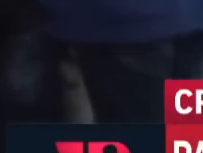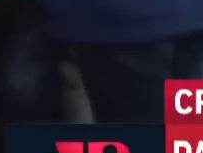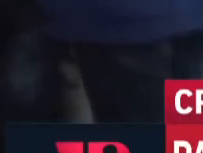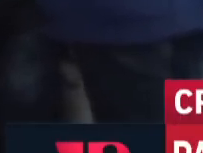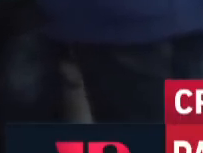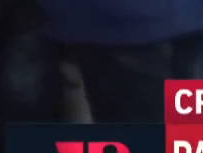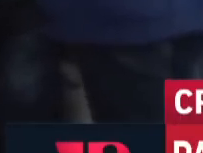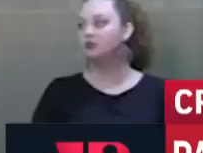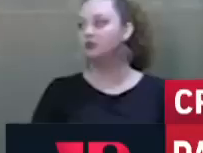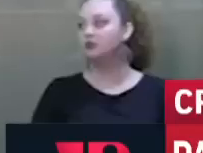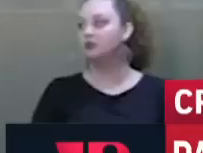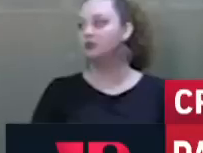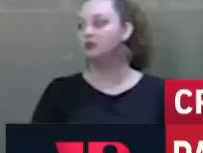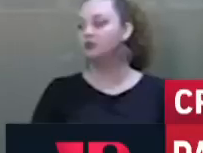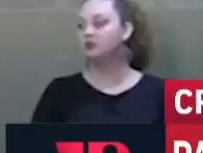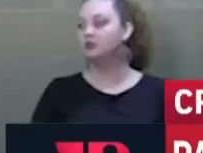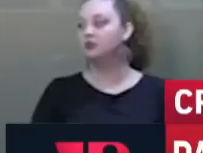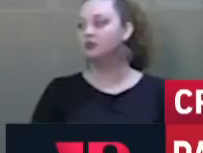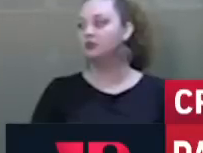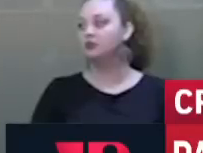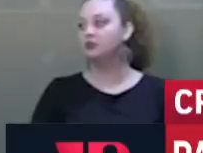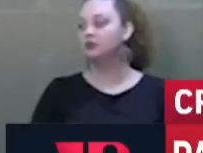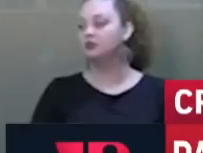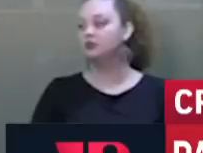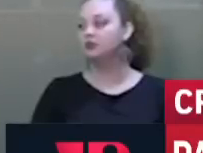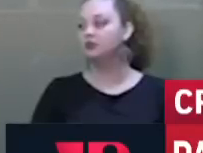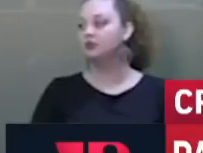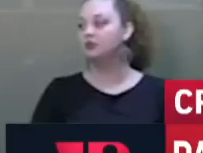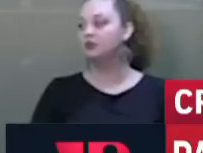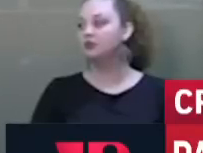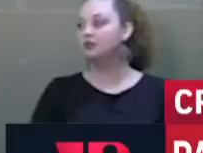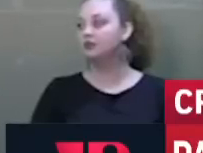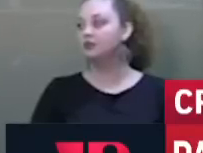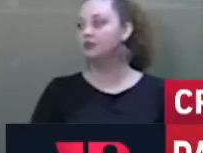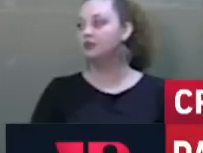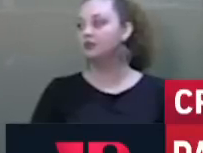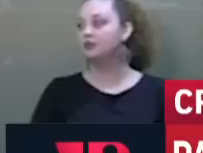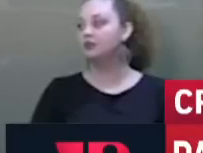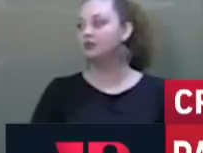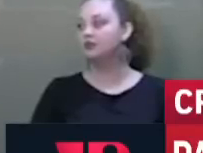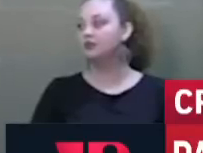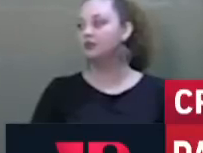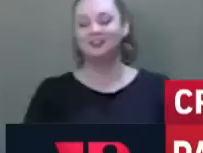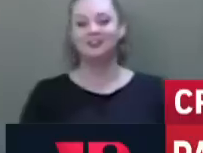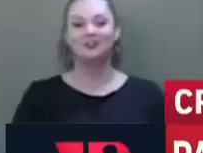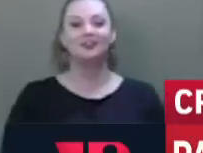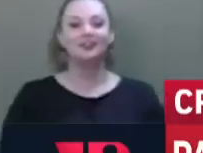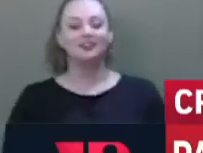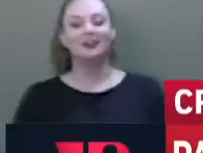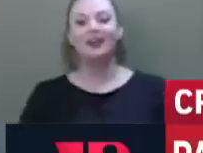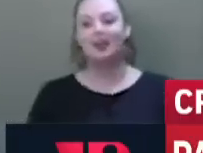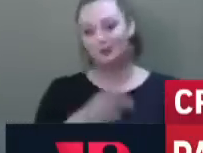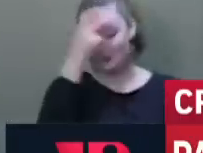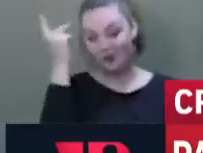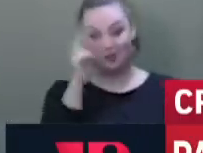do presidente da República. O pedido de criação da CPI ainda precisa ser lido pelo presidente do Senado em plenário. A partir